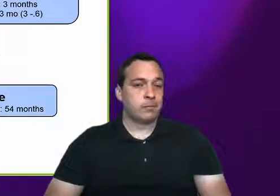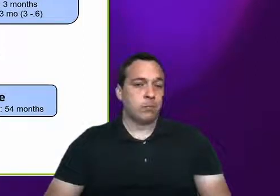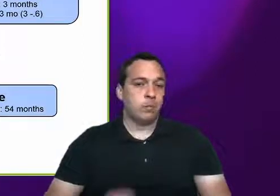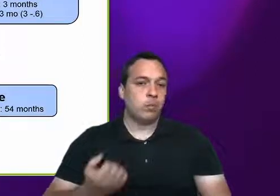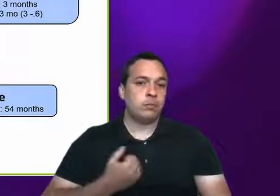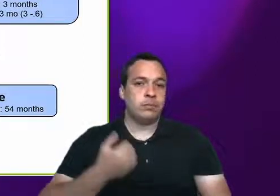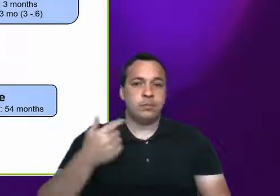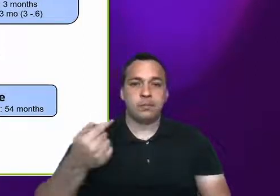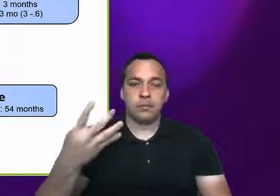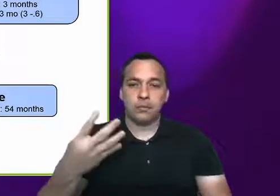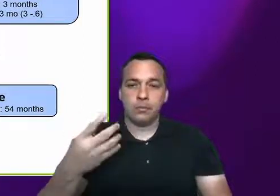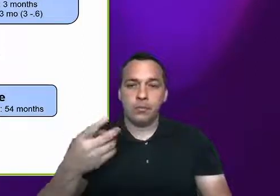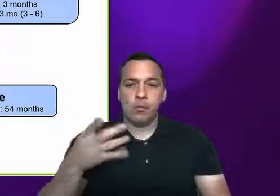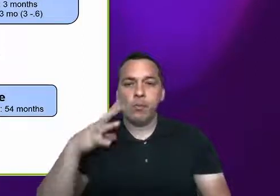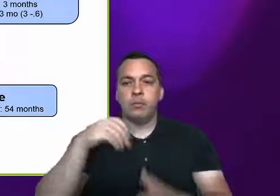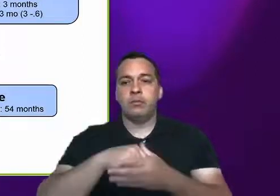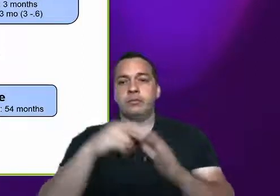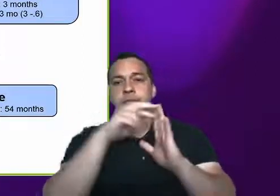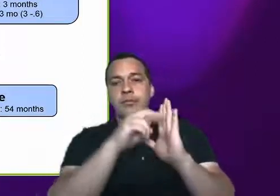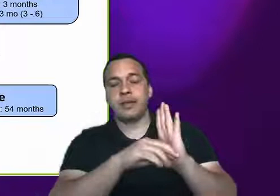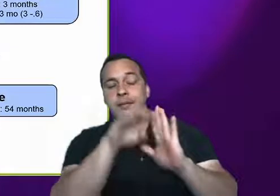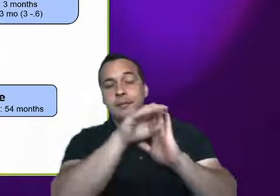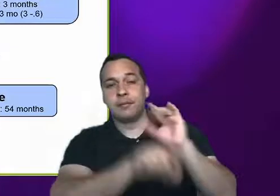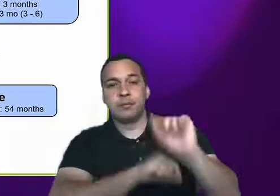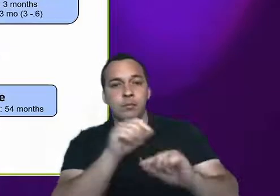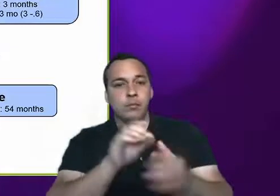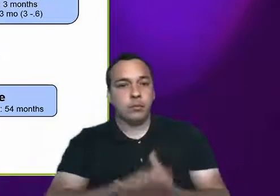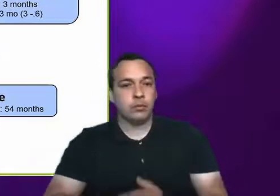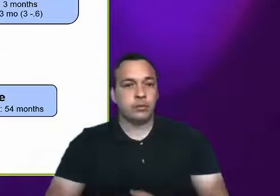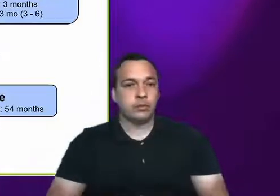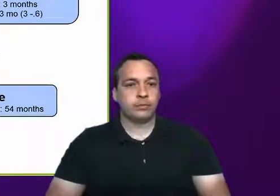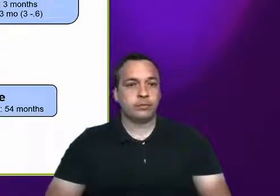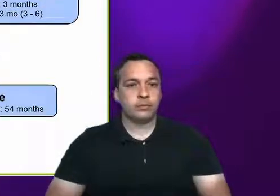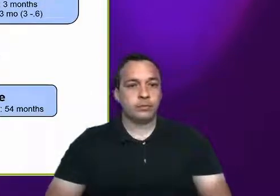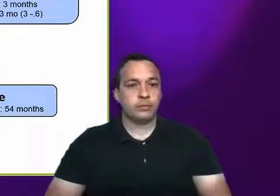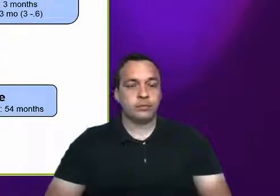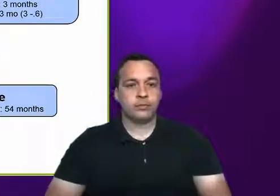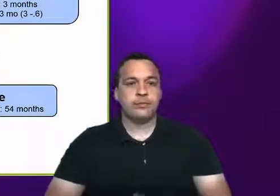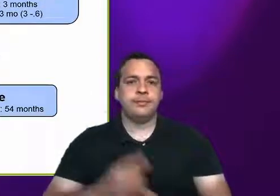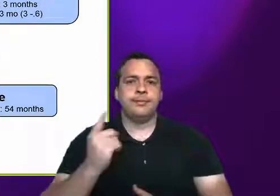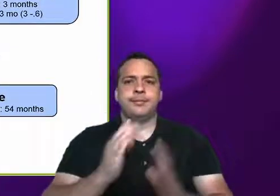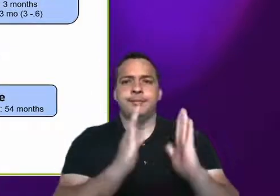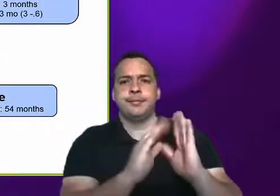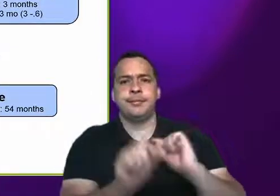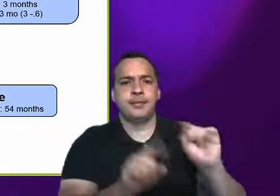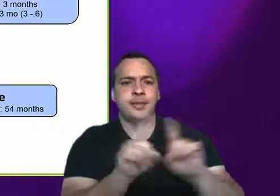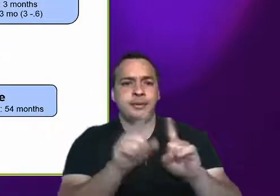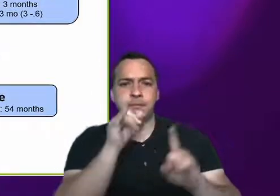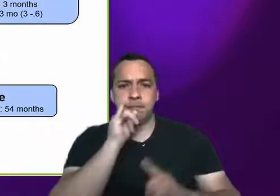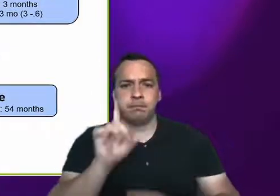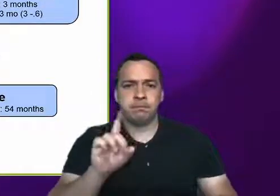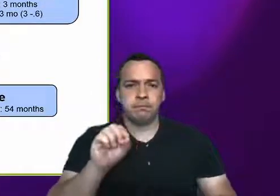74 pacientes para esse protocolo. Houve dessa maneira 3 fases. Uma primeira fase de downstaging, na